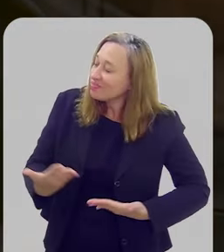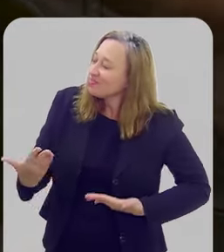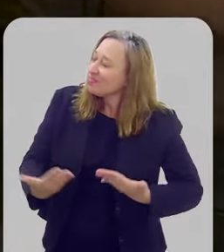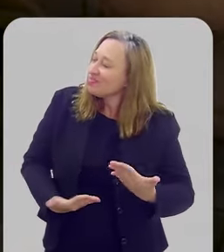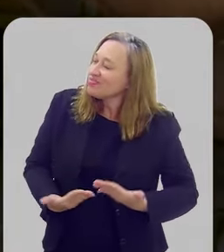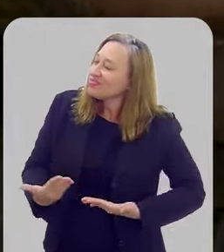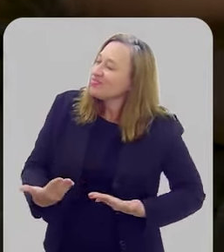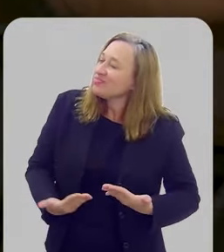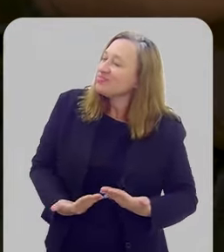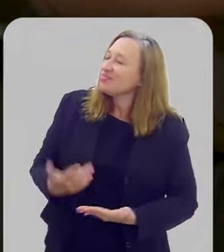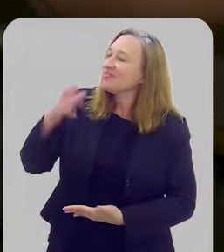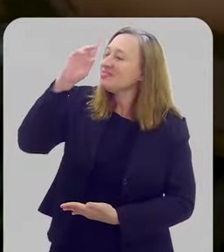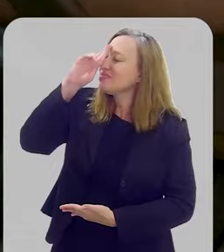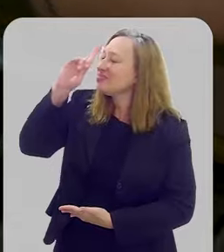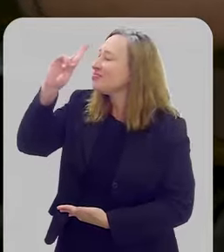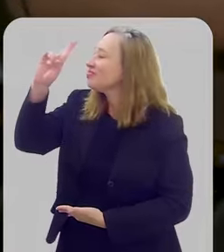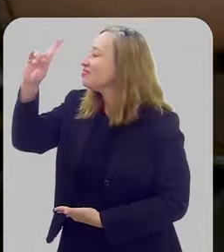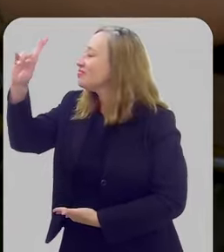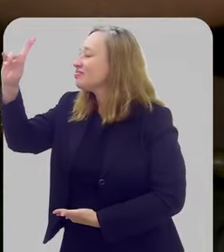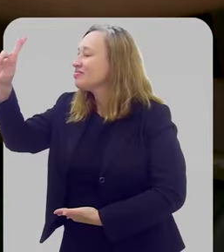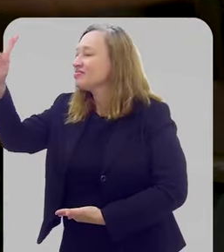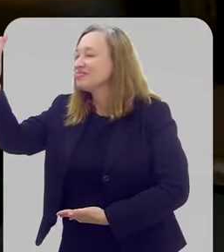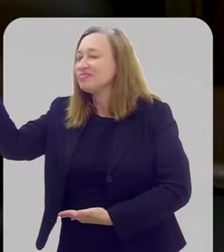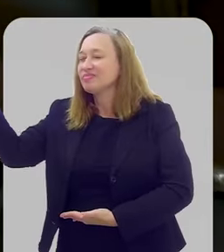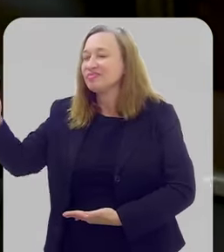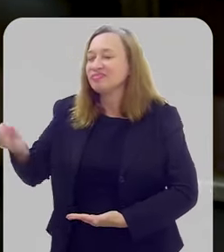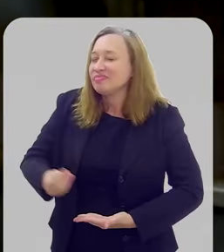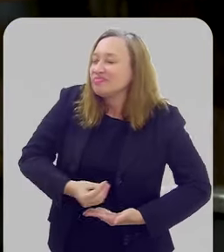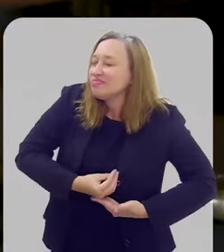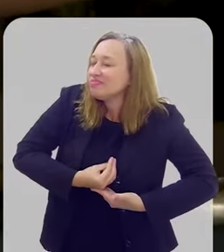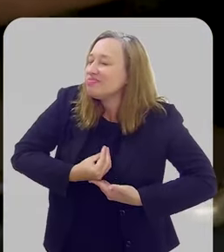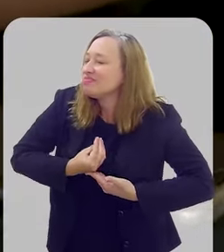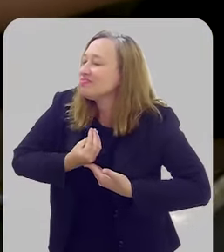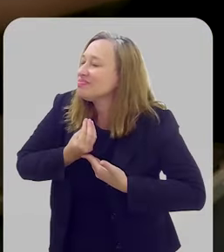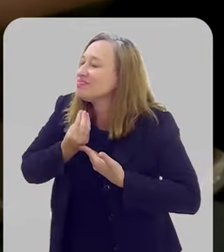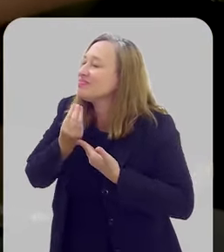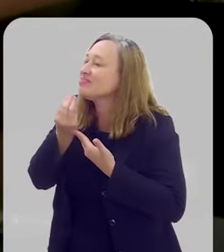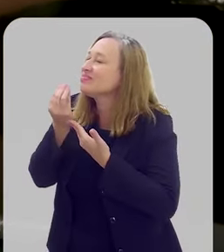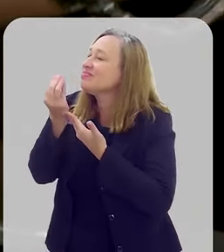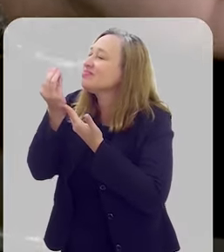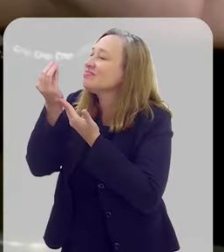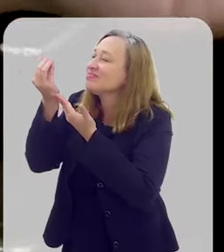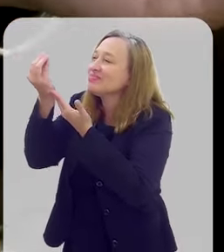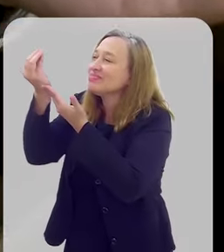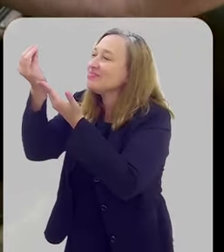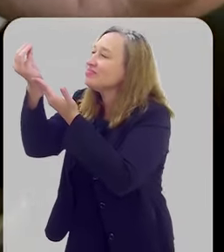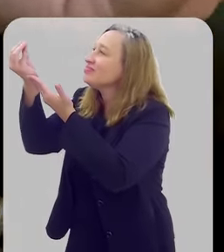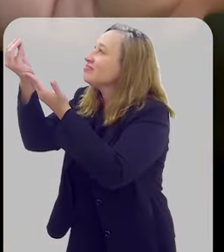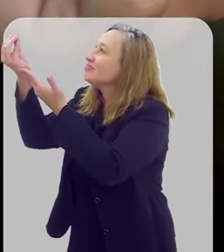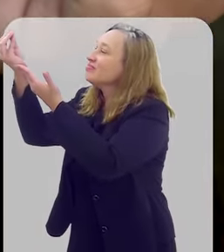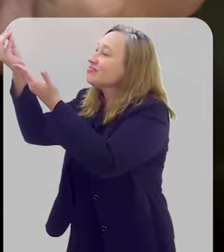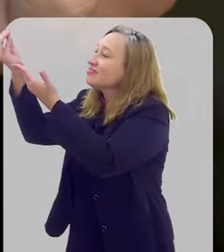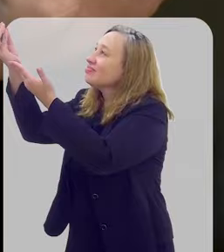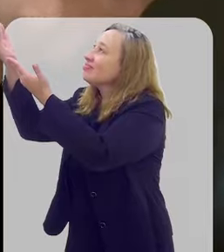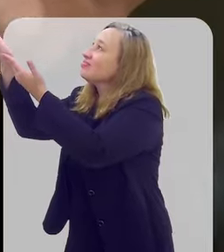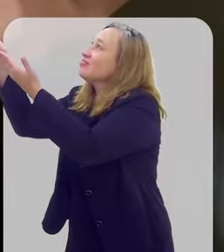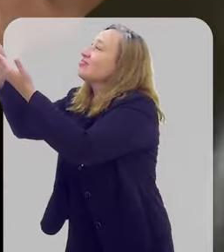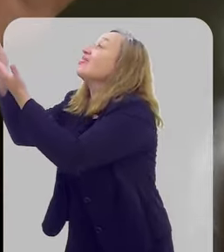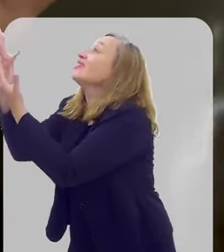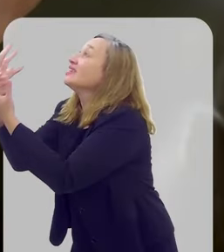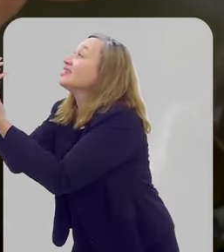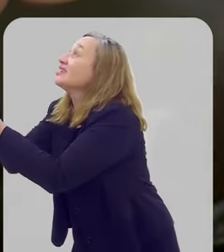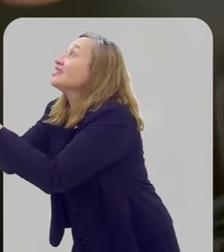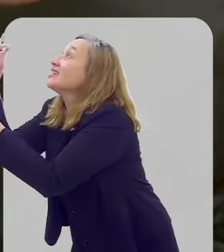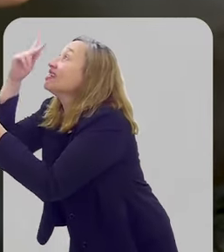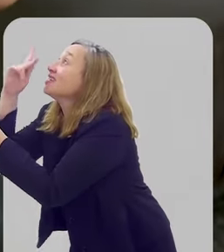derramar pronto para te entregar a minha vida por